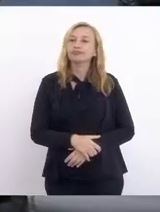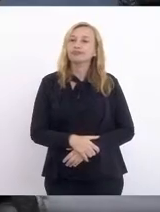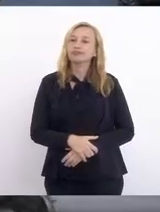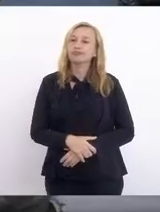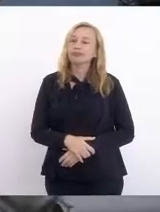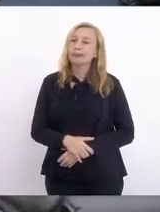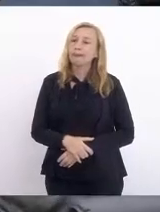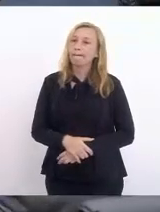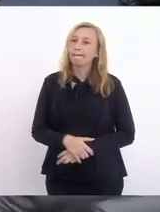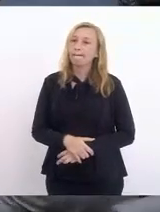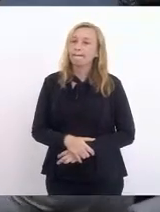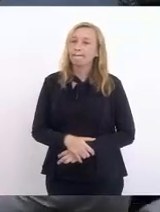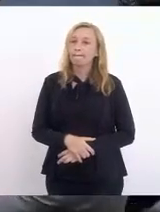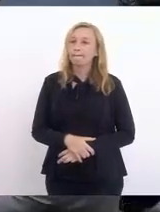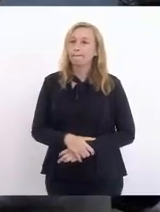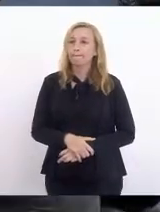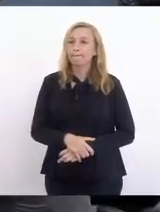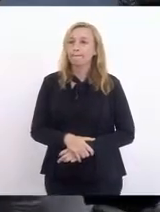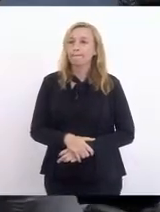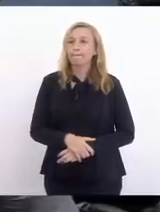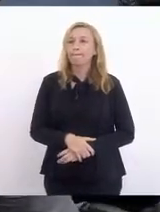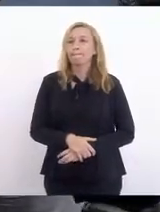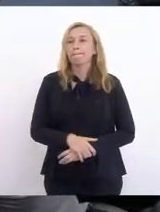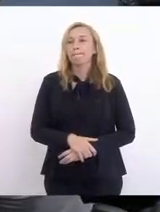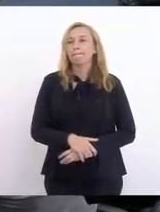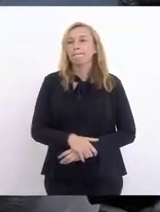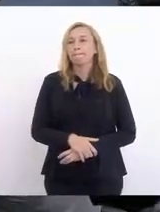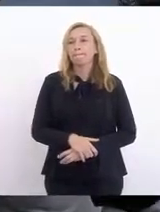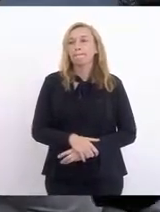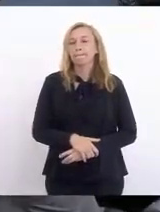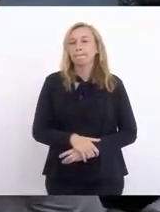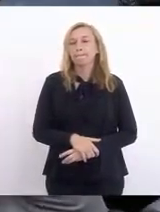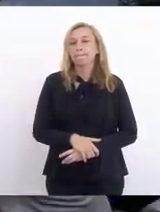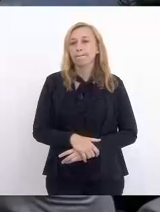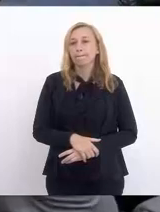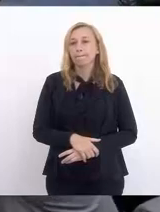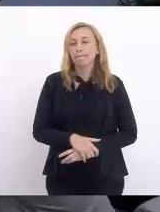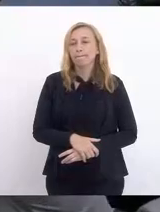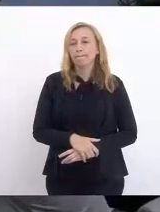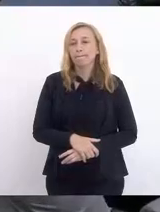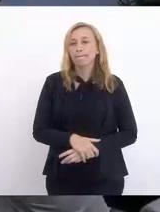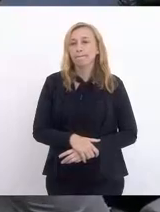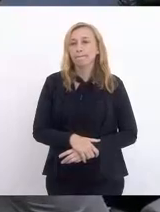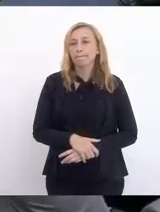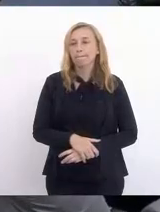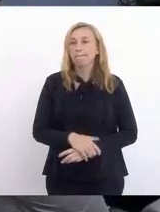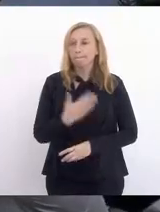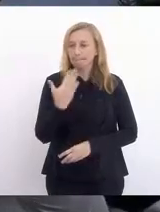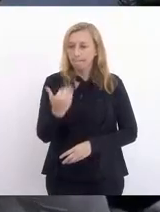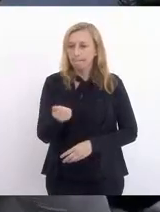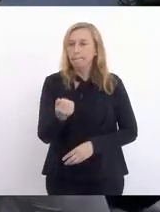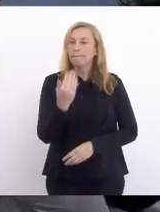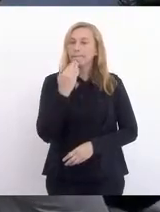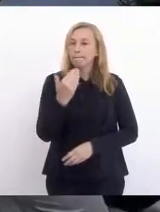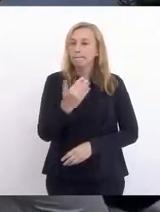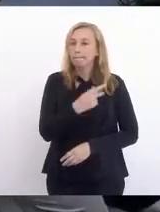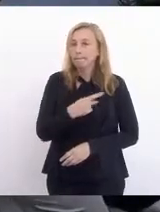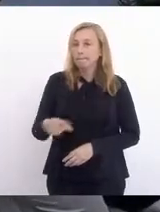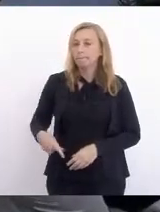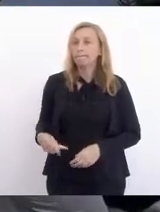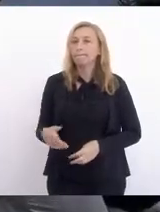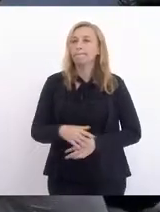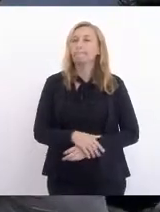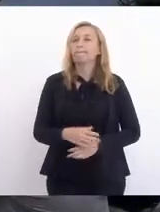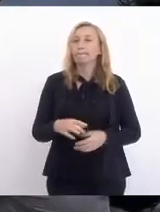E aí o que eu deixei presença de vossa excelência eu